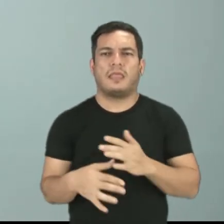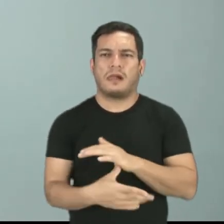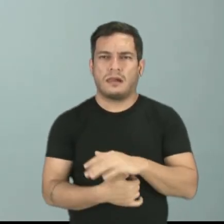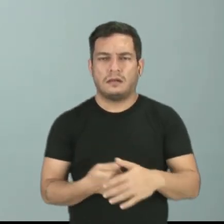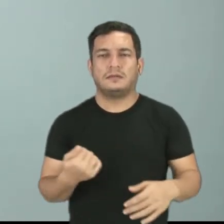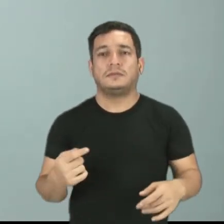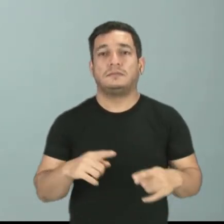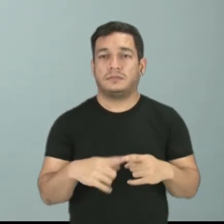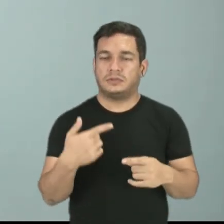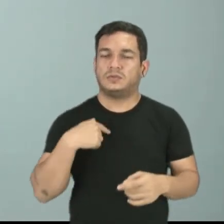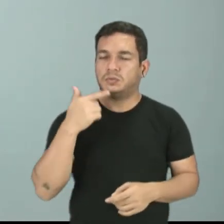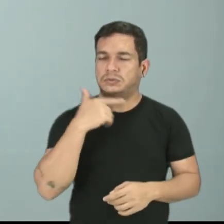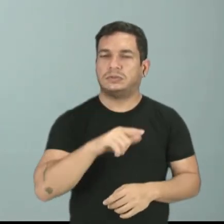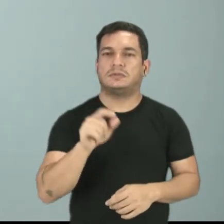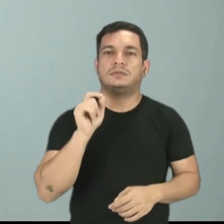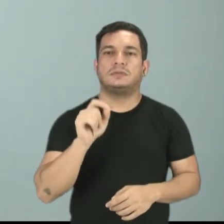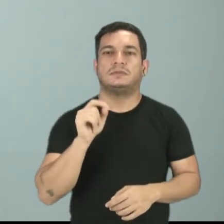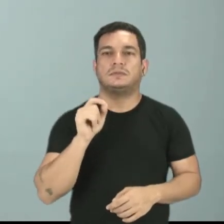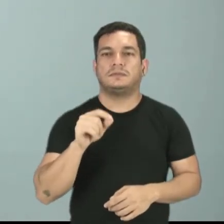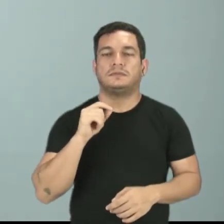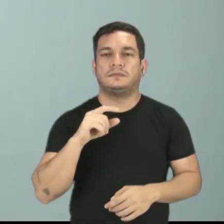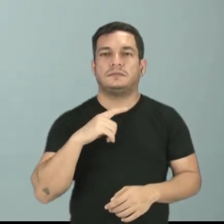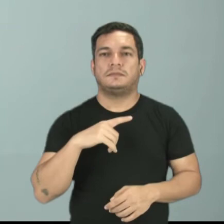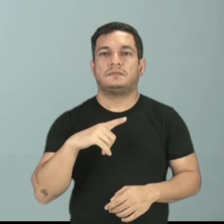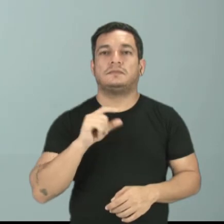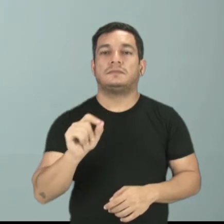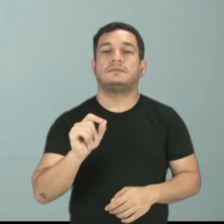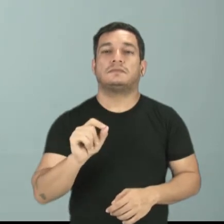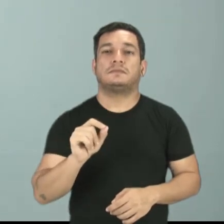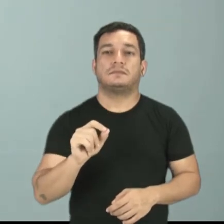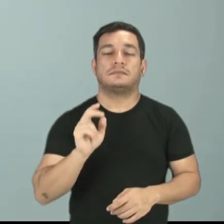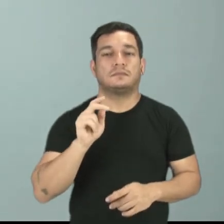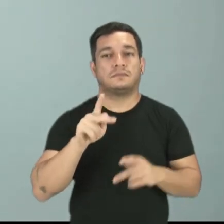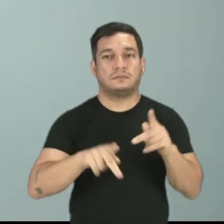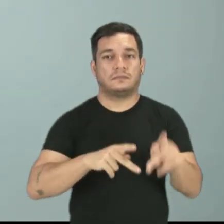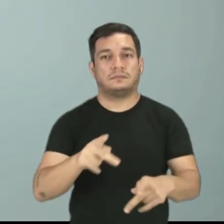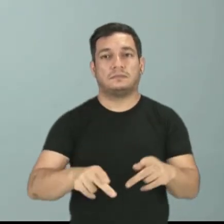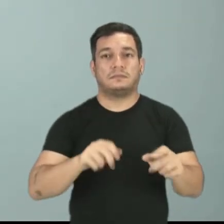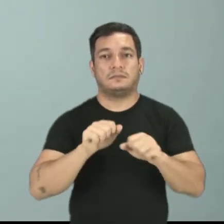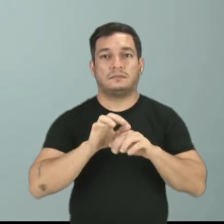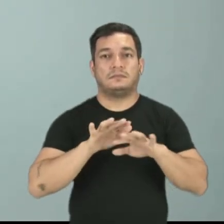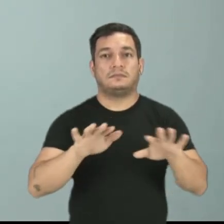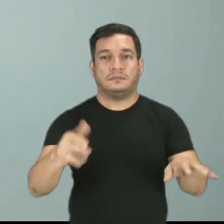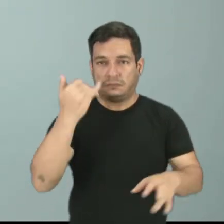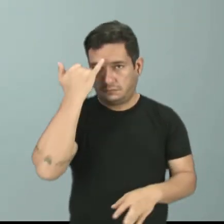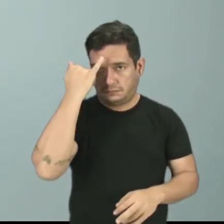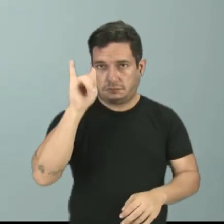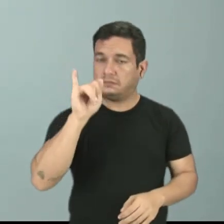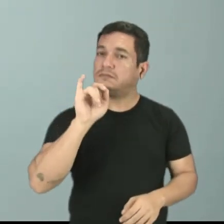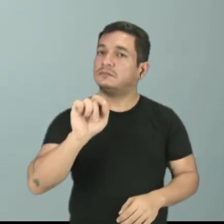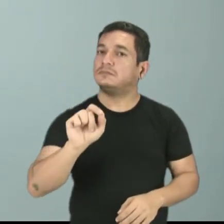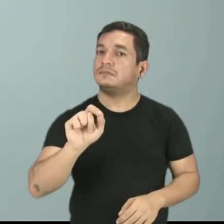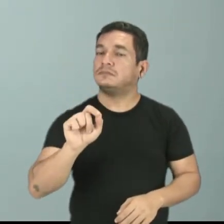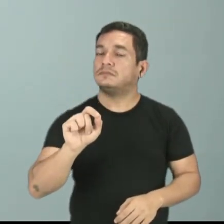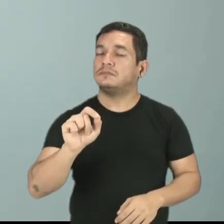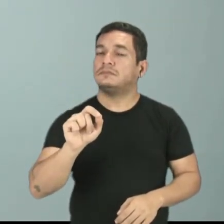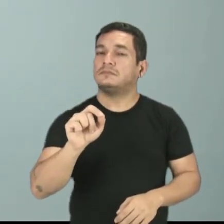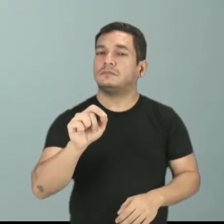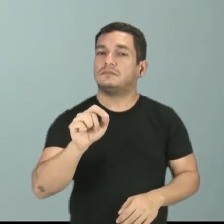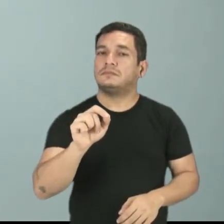nas eleições, mas ele consegue passar para a população essa ideia,